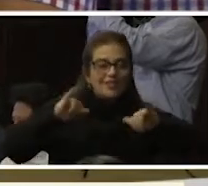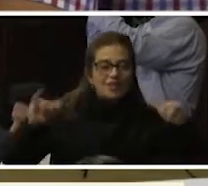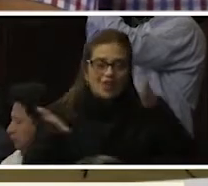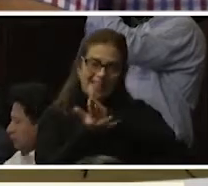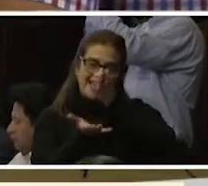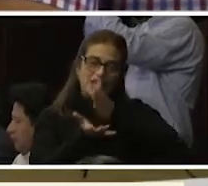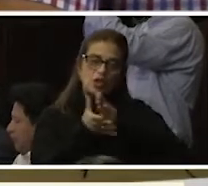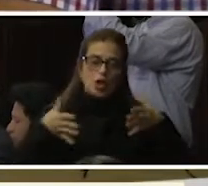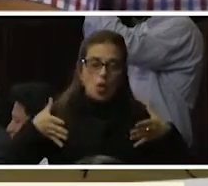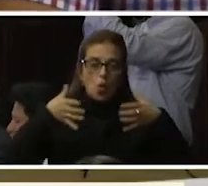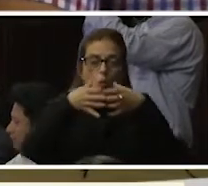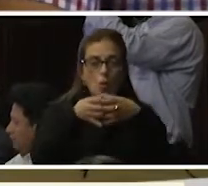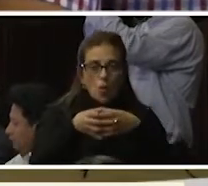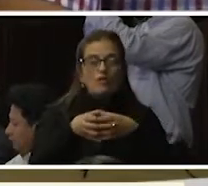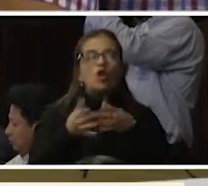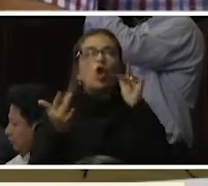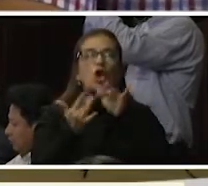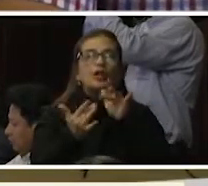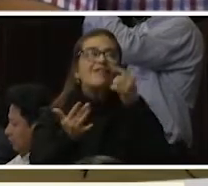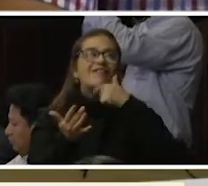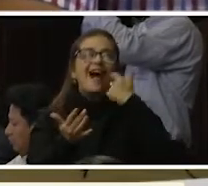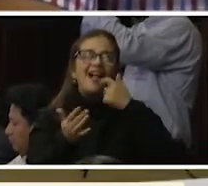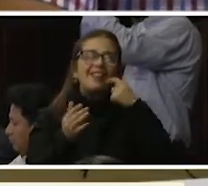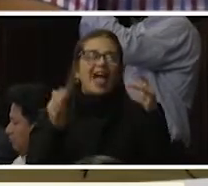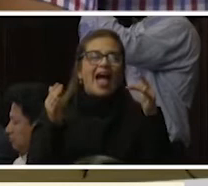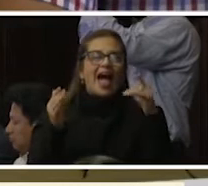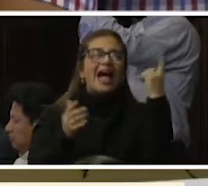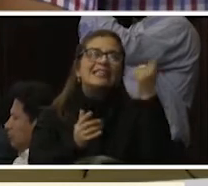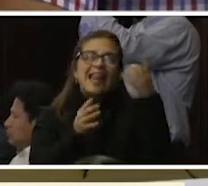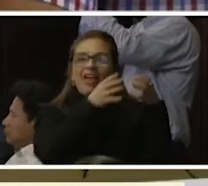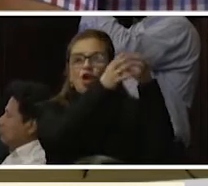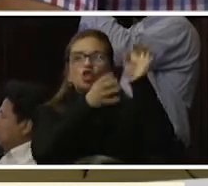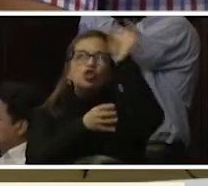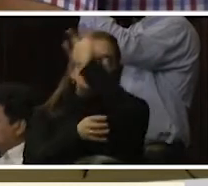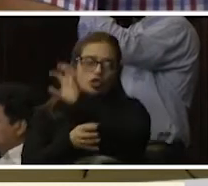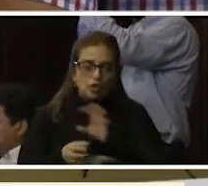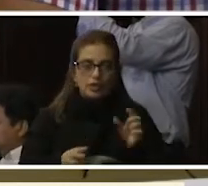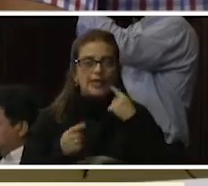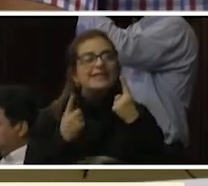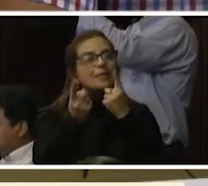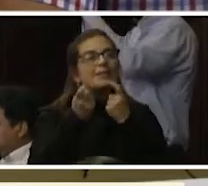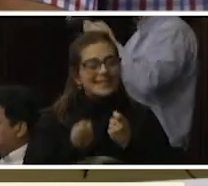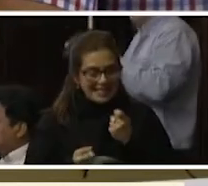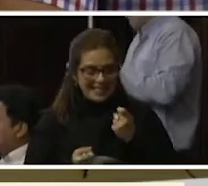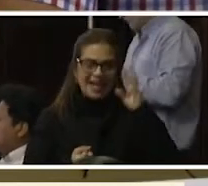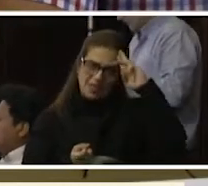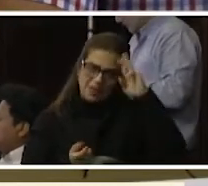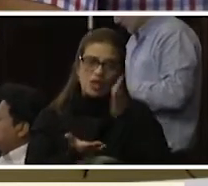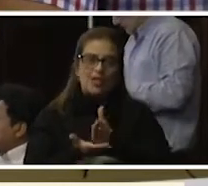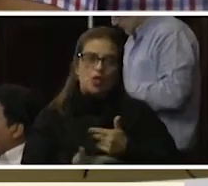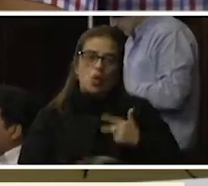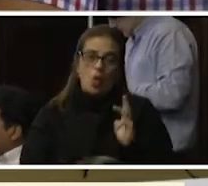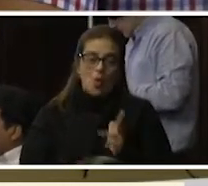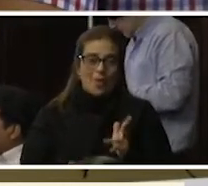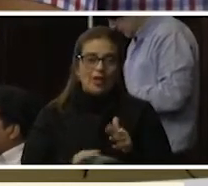povos isolados de recente contato, garantir os recursos financeiros e humanos necessários para a implementação